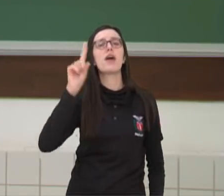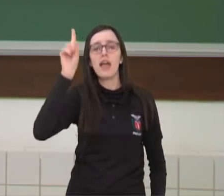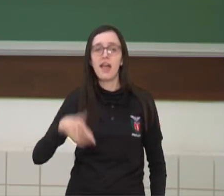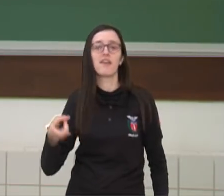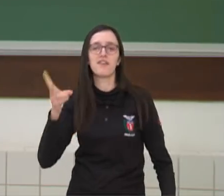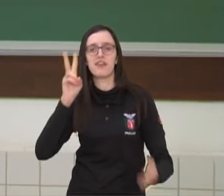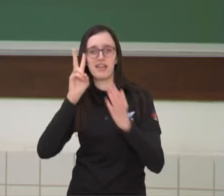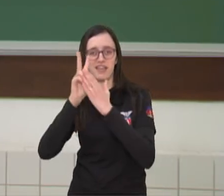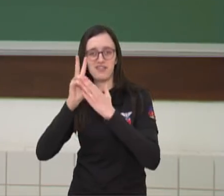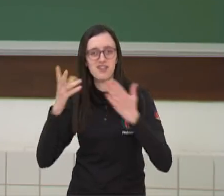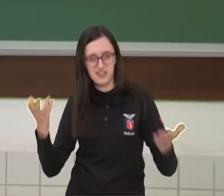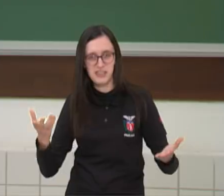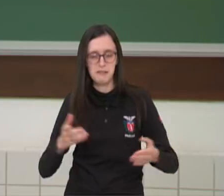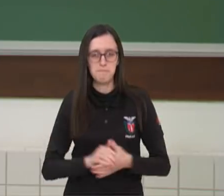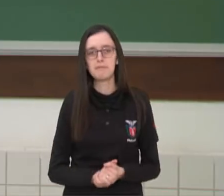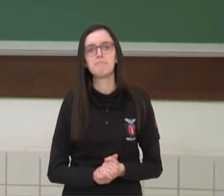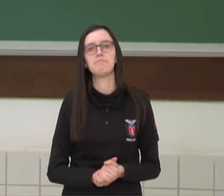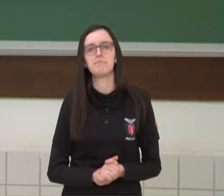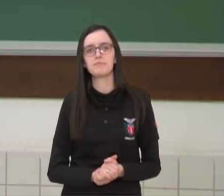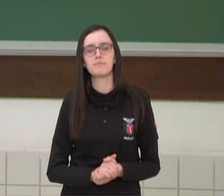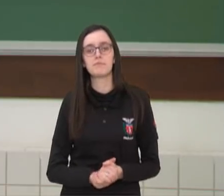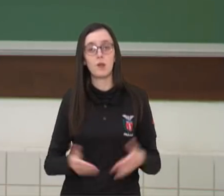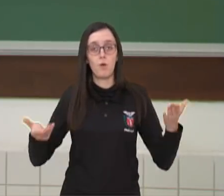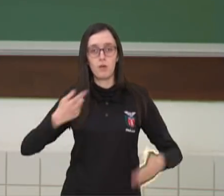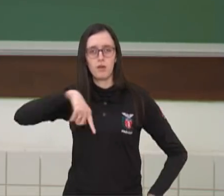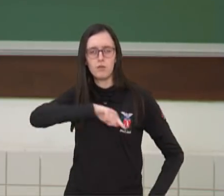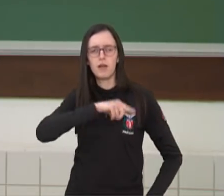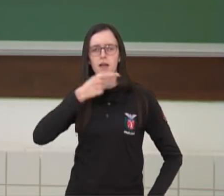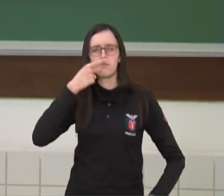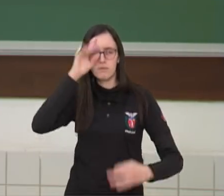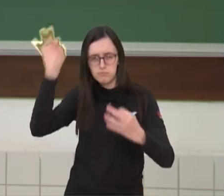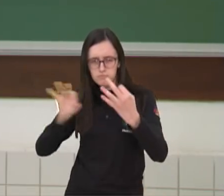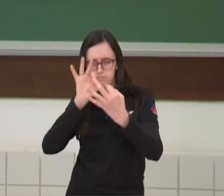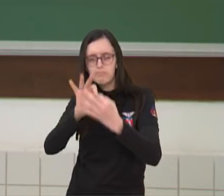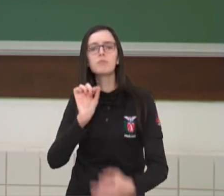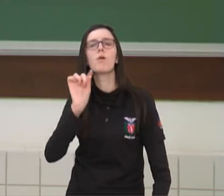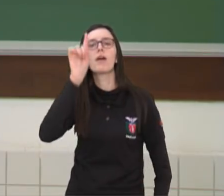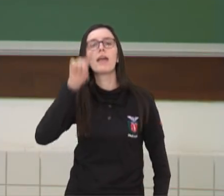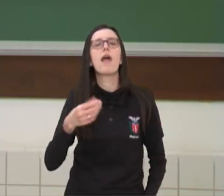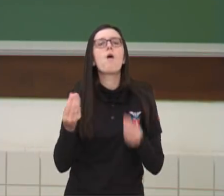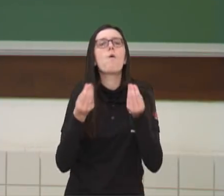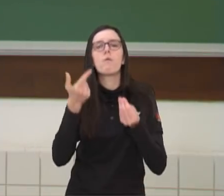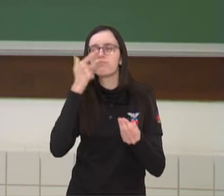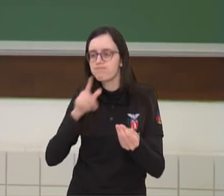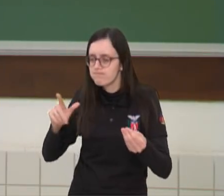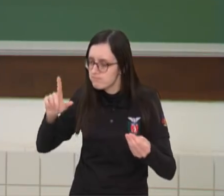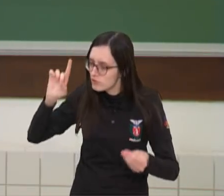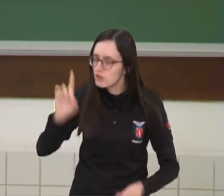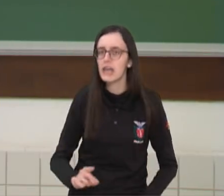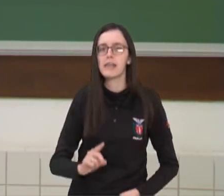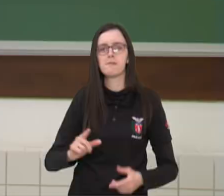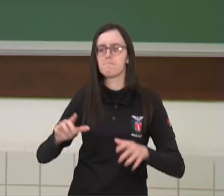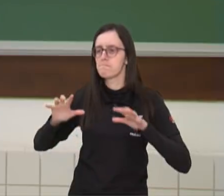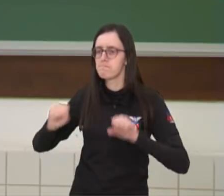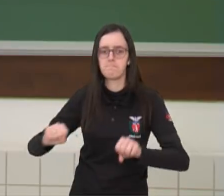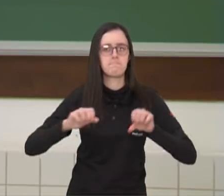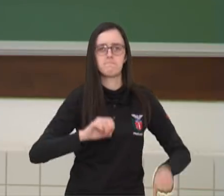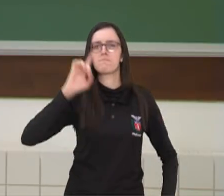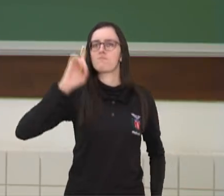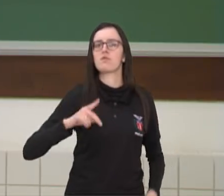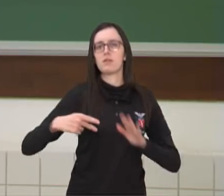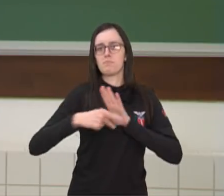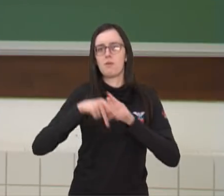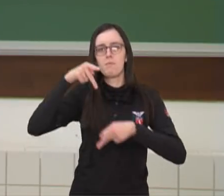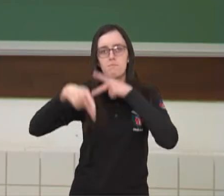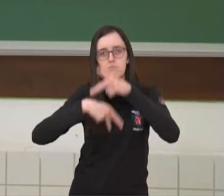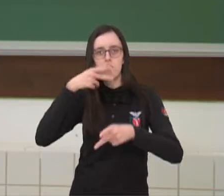os indígenas. A gente vai falar mais especificamente sobre a conquista de direitos dos povos indígenas,